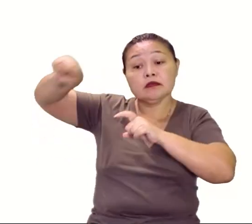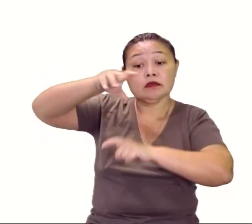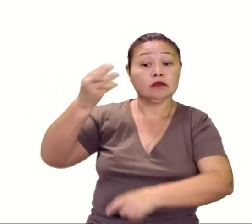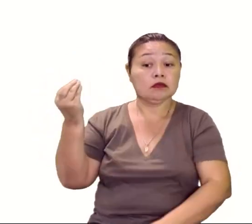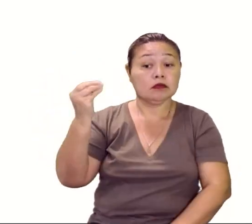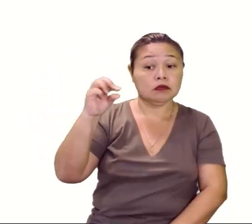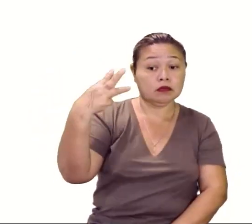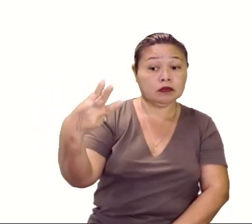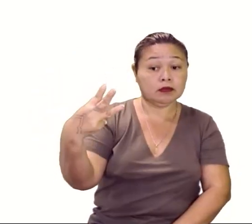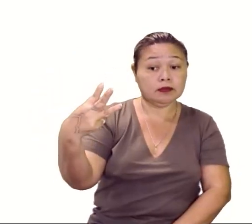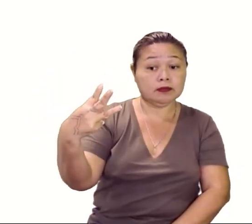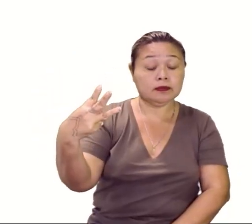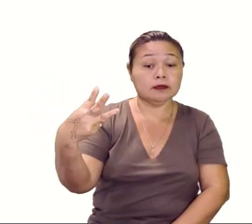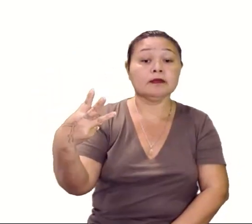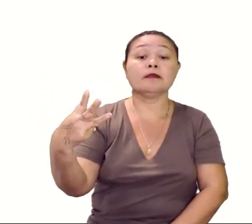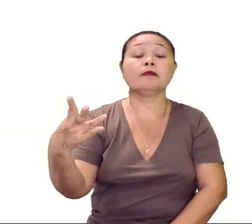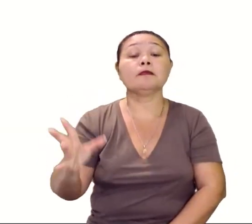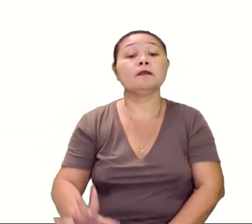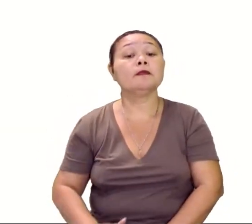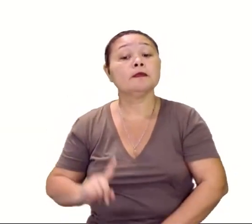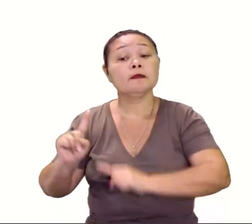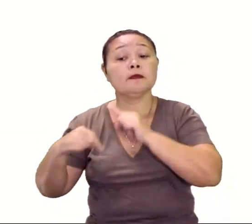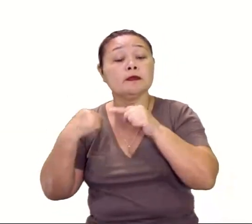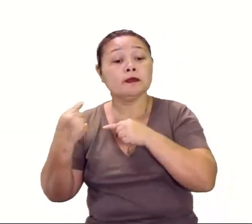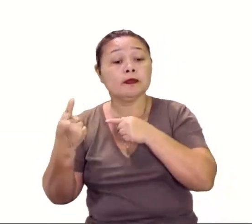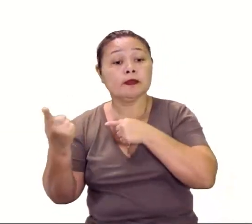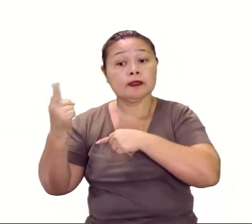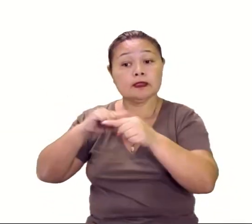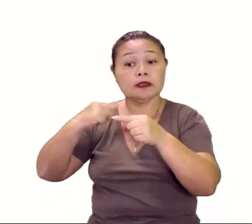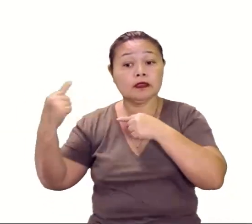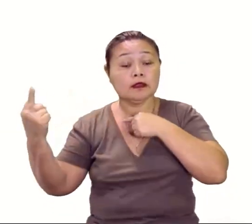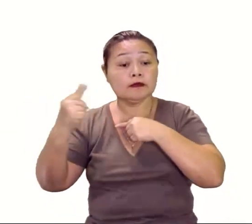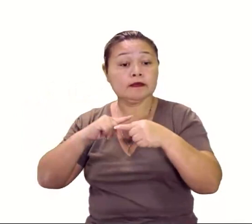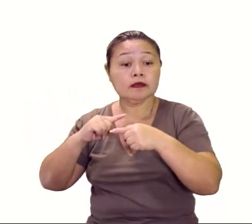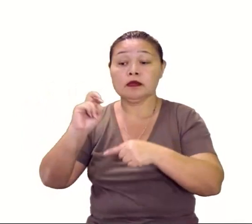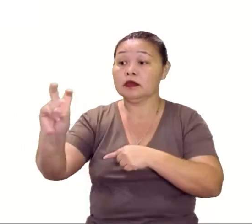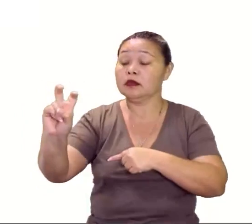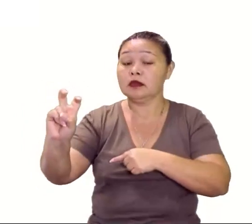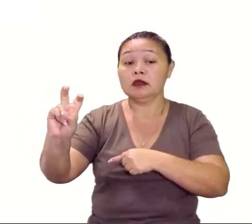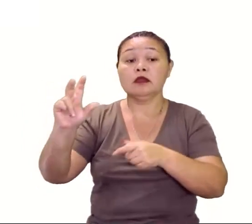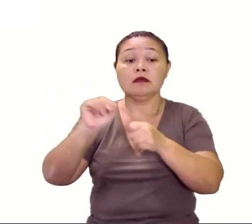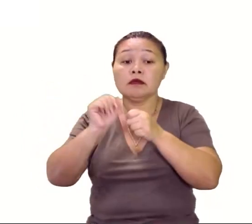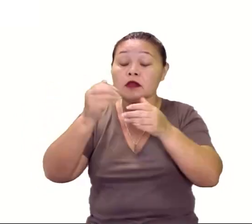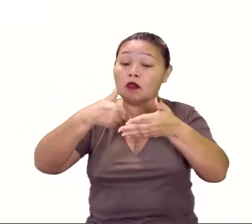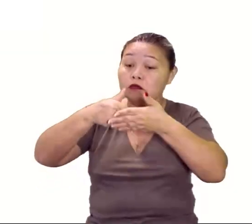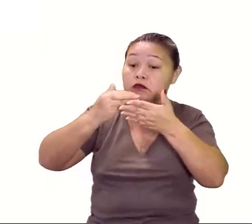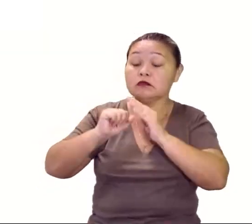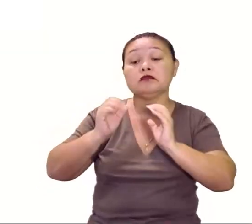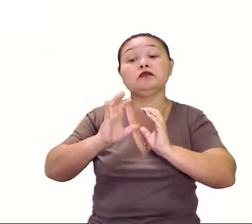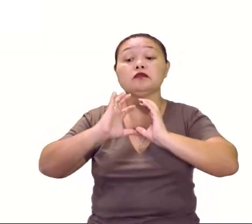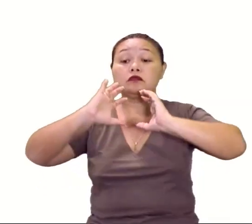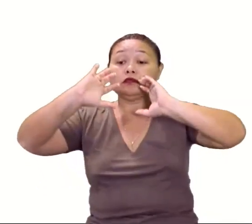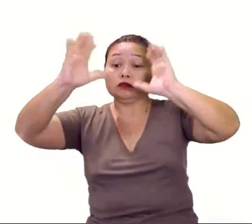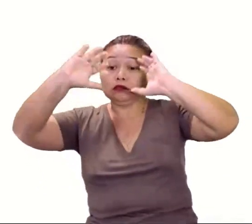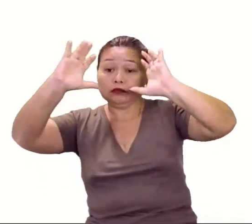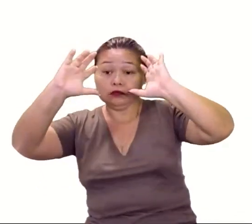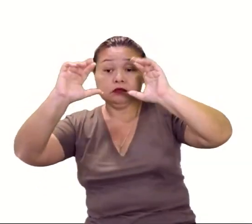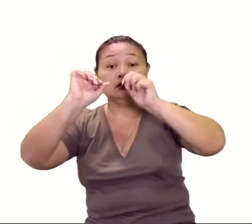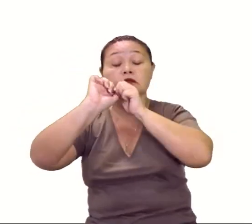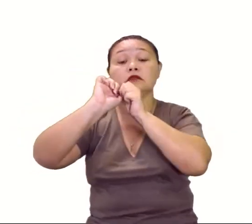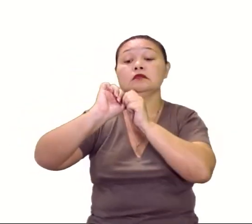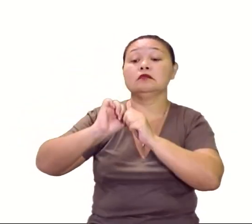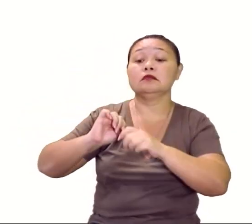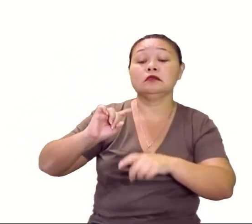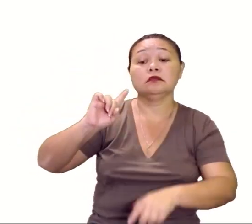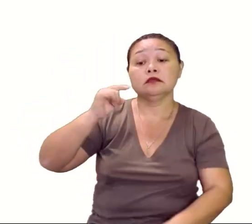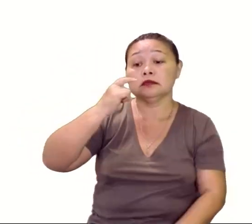o 3 aqui dentro, basquete, vôlei e futebol. A gente vai ficar voltando aqui, tá? 5 futebol e basquete? Isso. Então 5 é